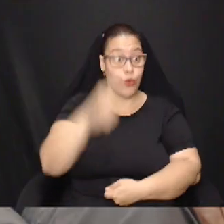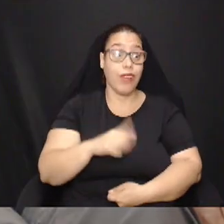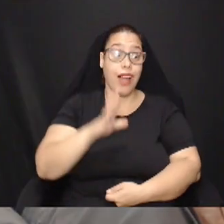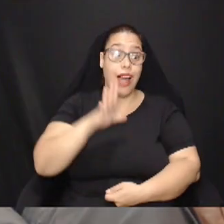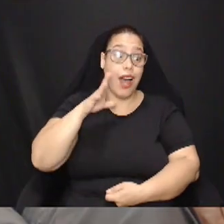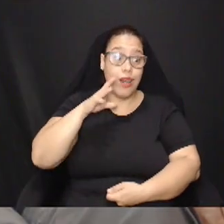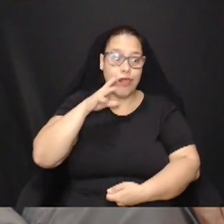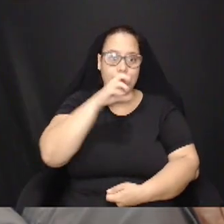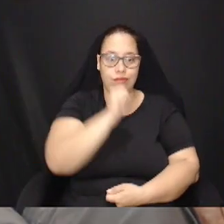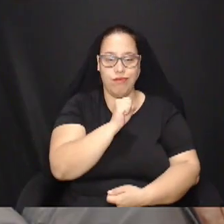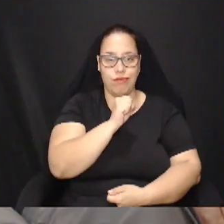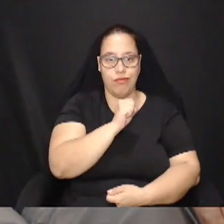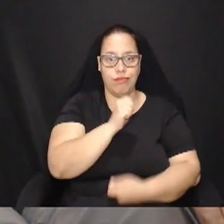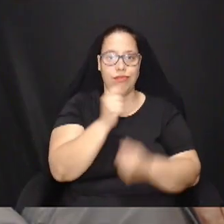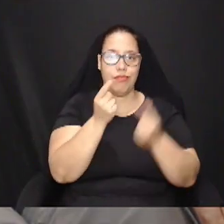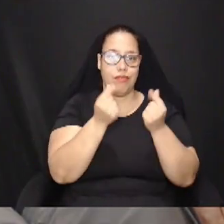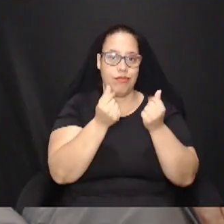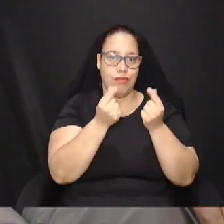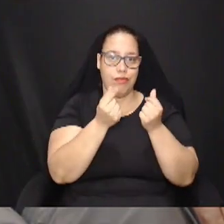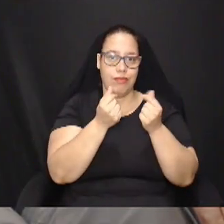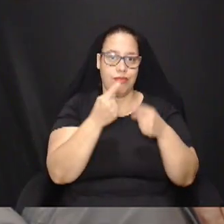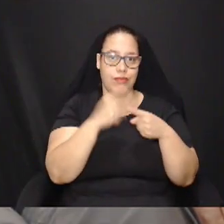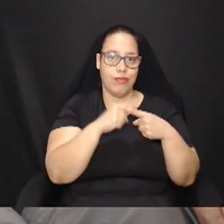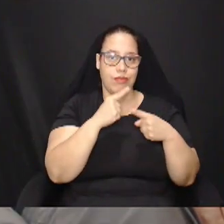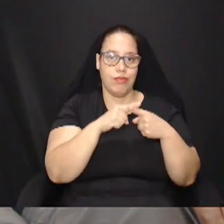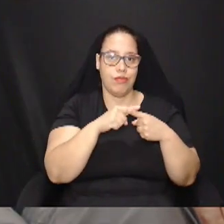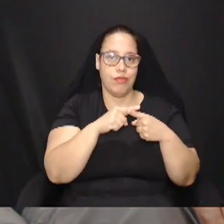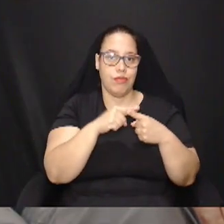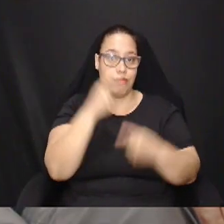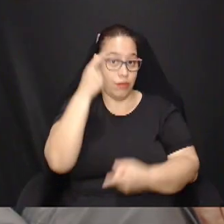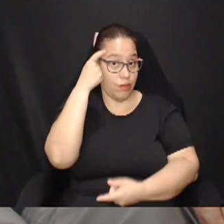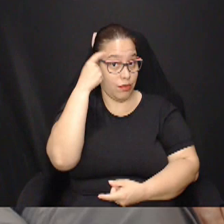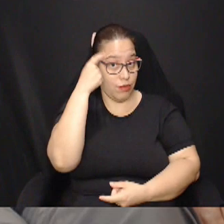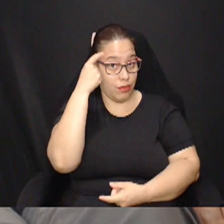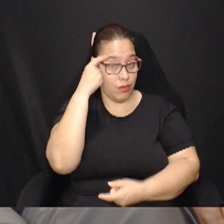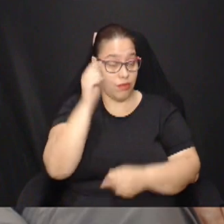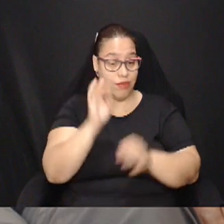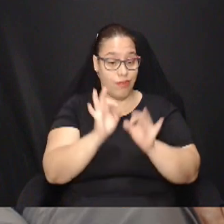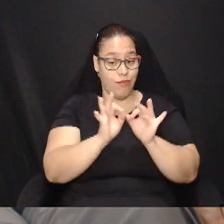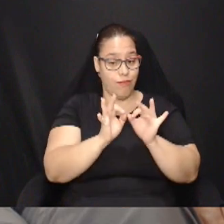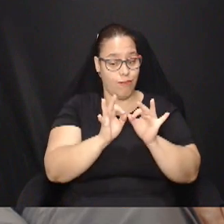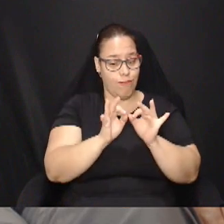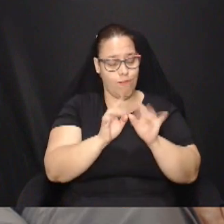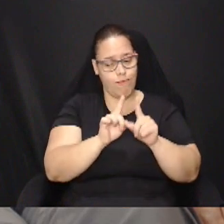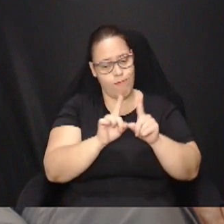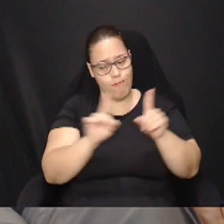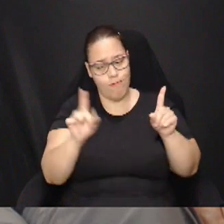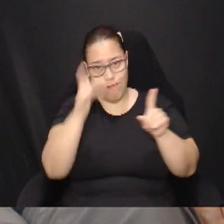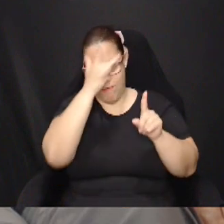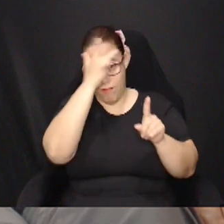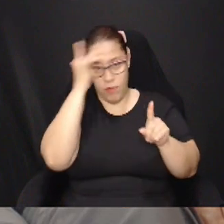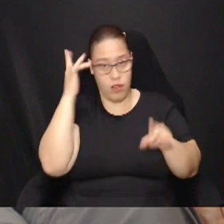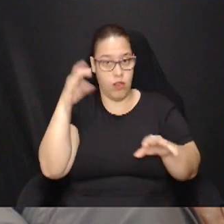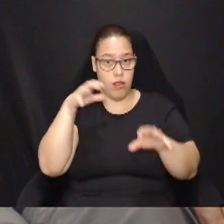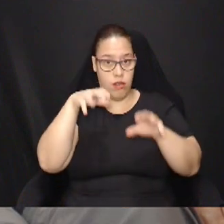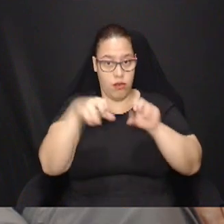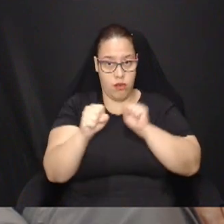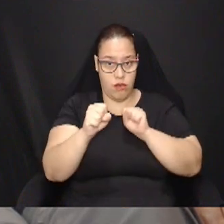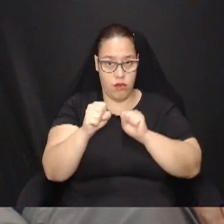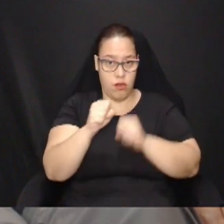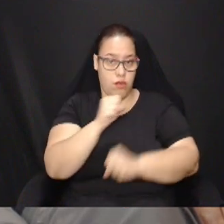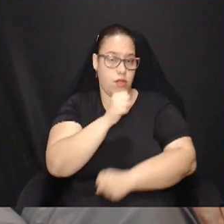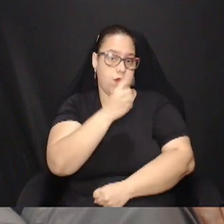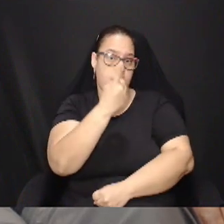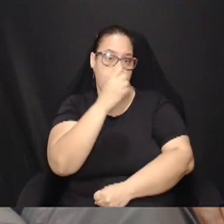a financeira, né? Porque se a gente pensar numa linha, mais ou menos uma pessoa que se formou no ensino médio aos 18, vai fazer